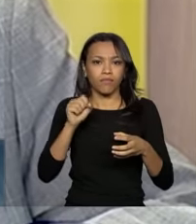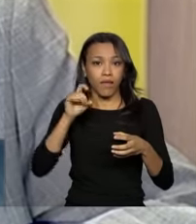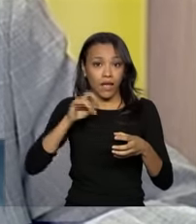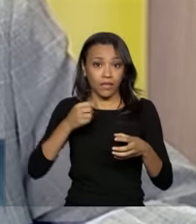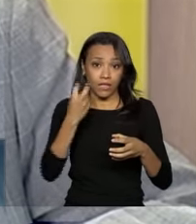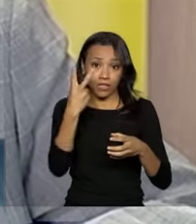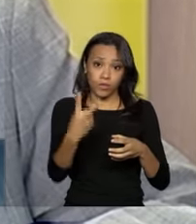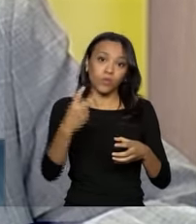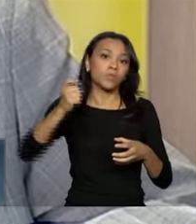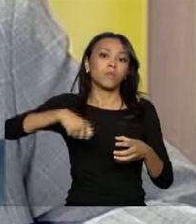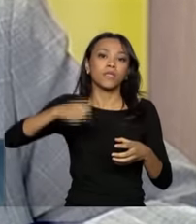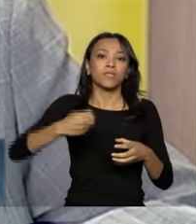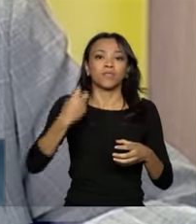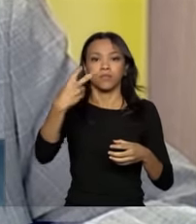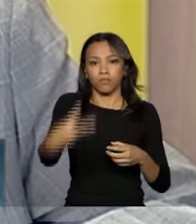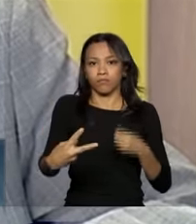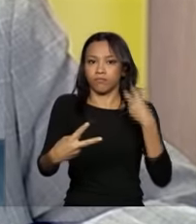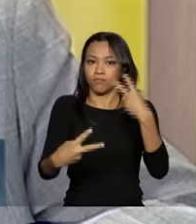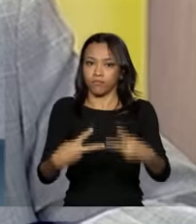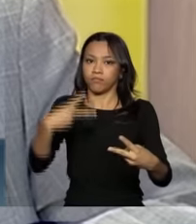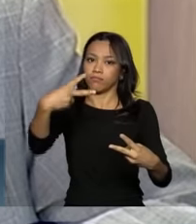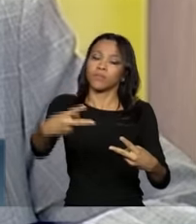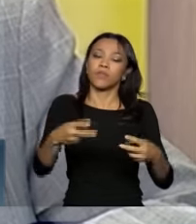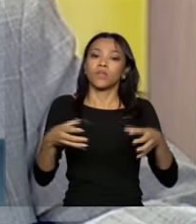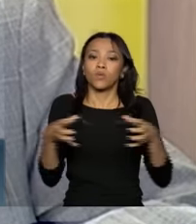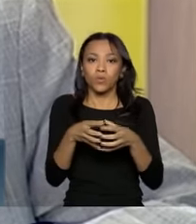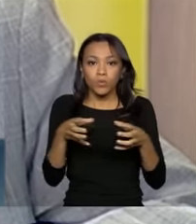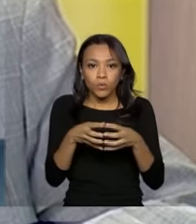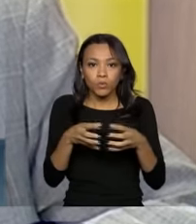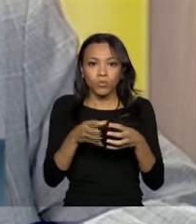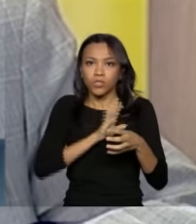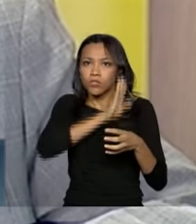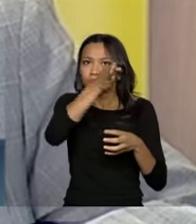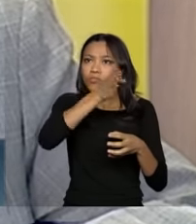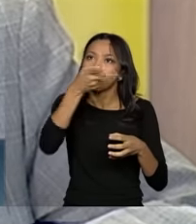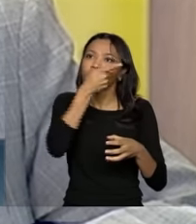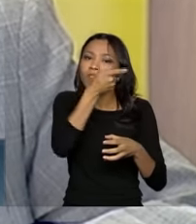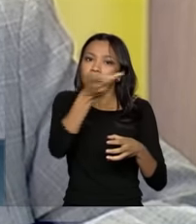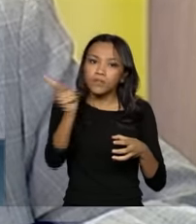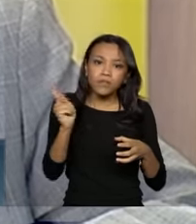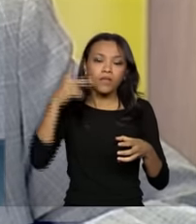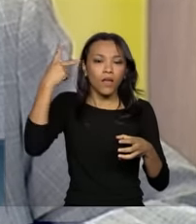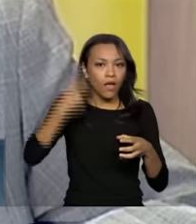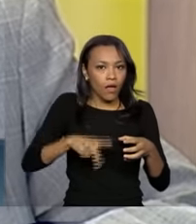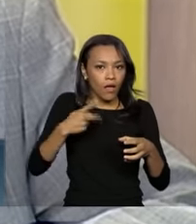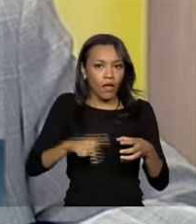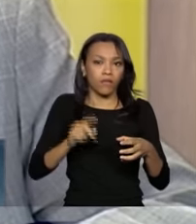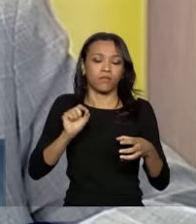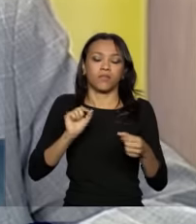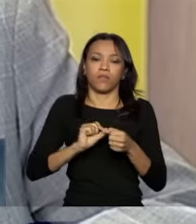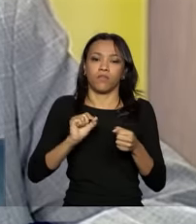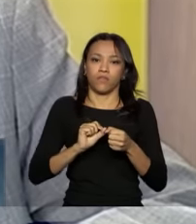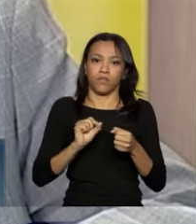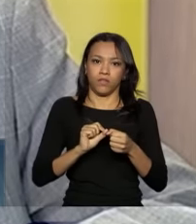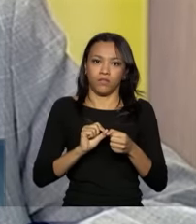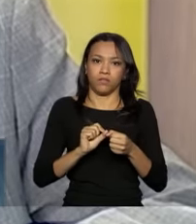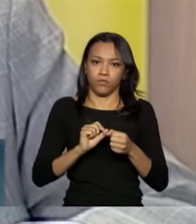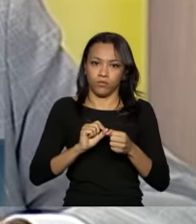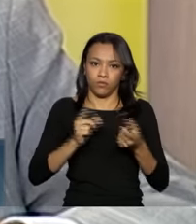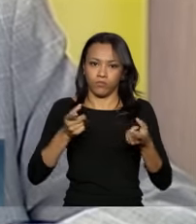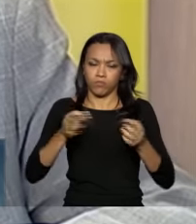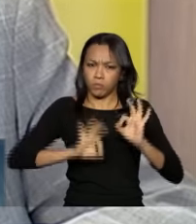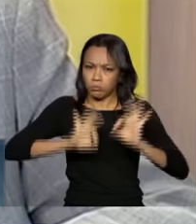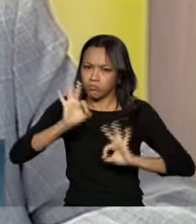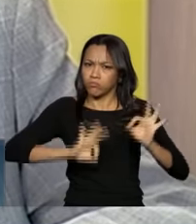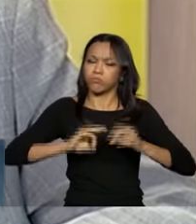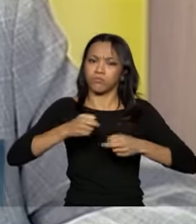a cada 2 meses, segundo a visita. São processos de desenvolvimento docente que são realizados nessas visitas.